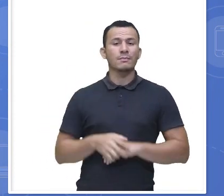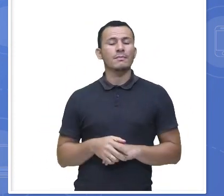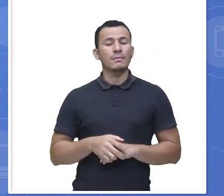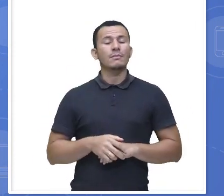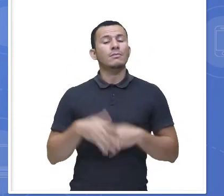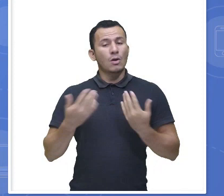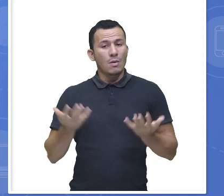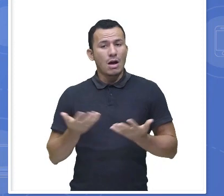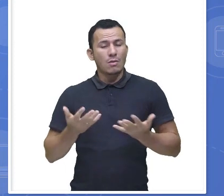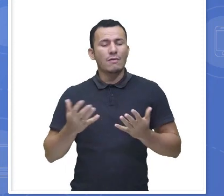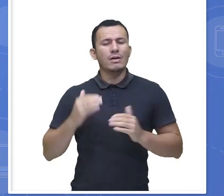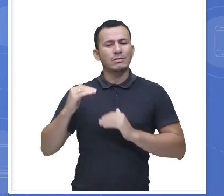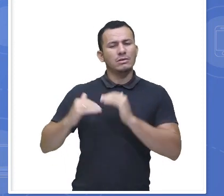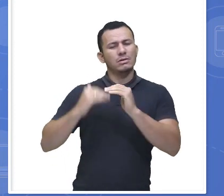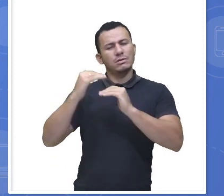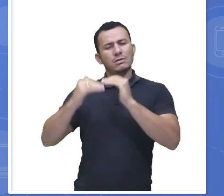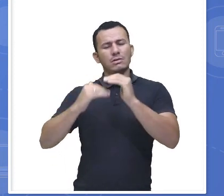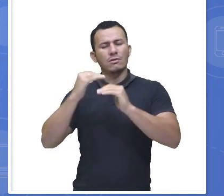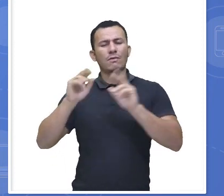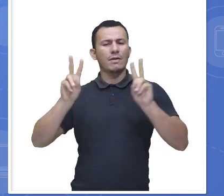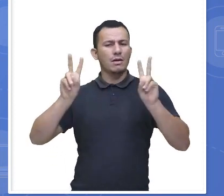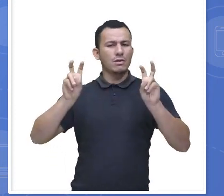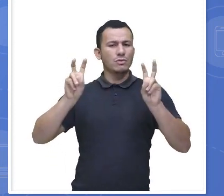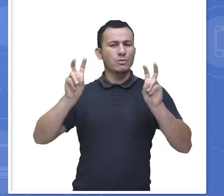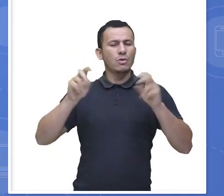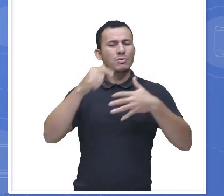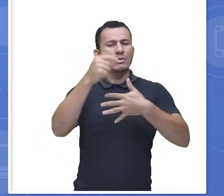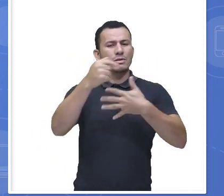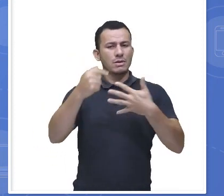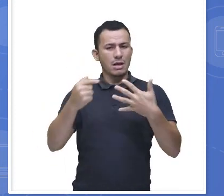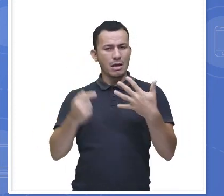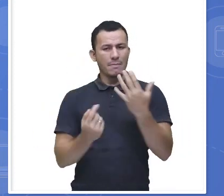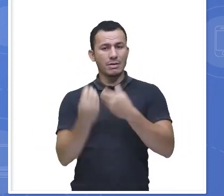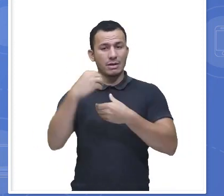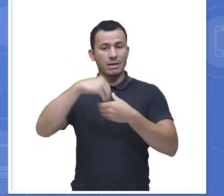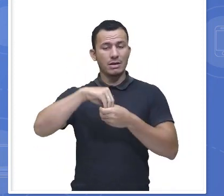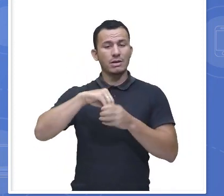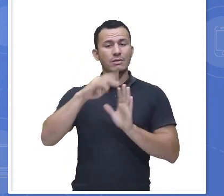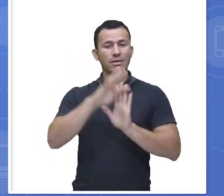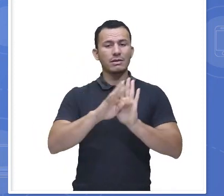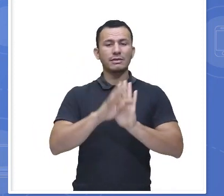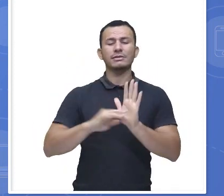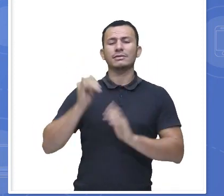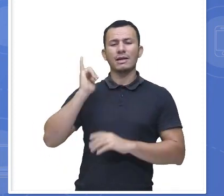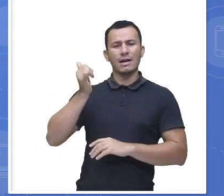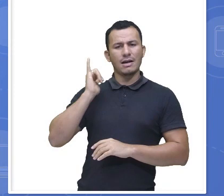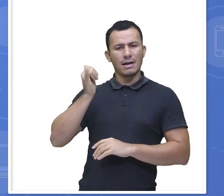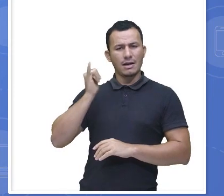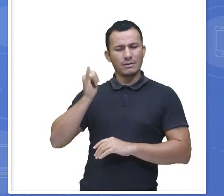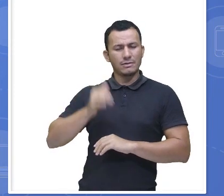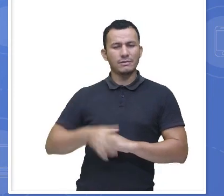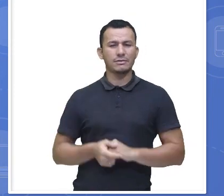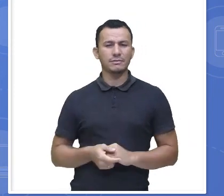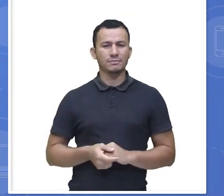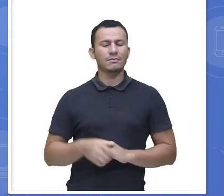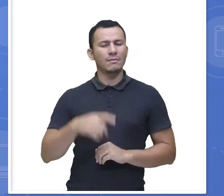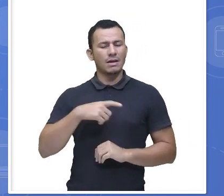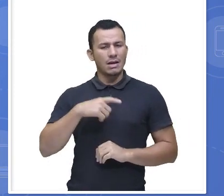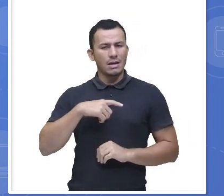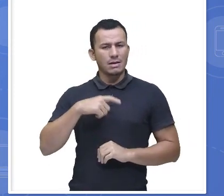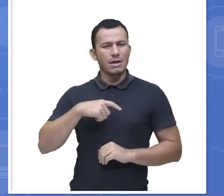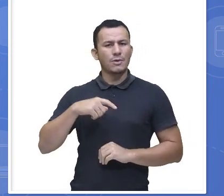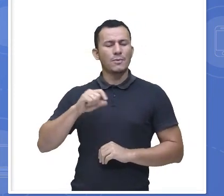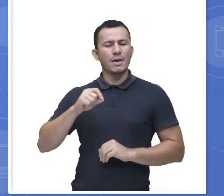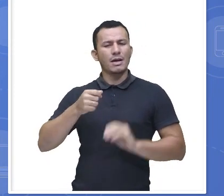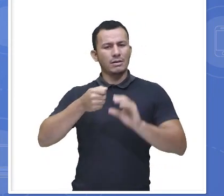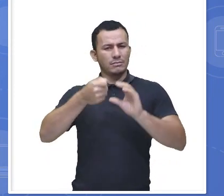vamos desenvolver um pouco mais sobre os elementos que compõem o texto narrativo. E aí nós pontuamos novamente